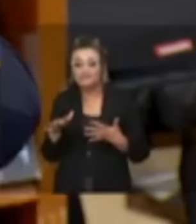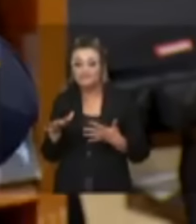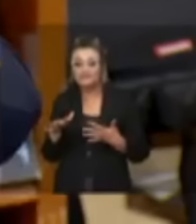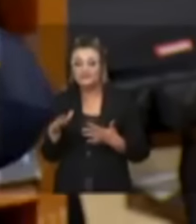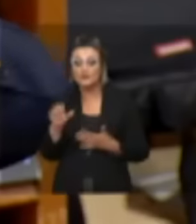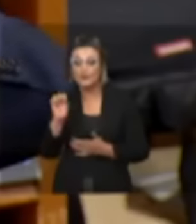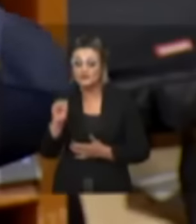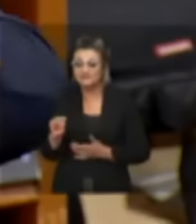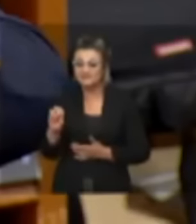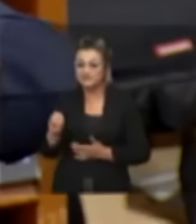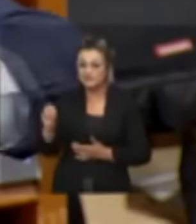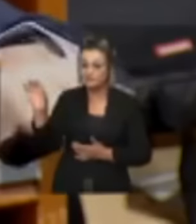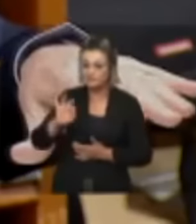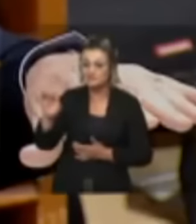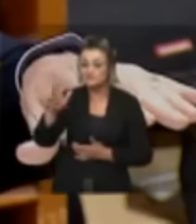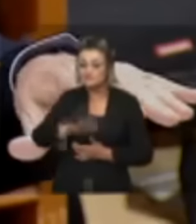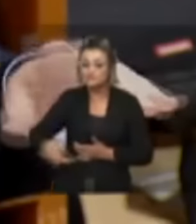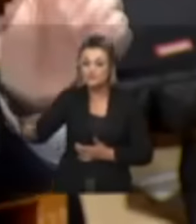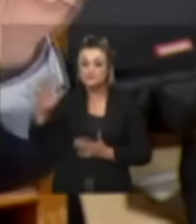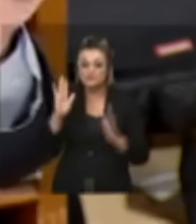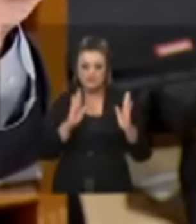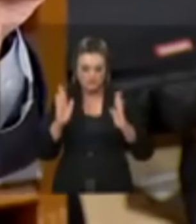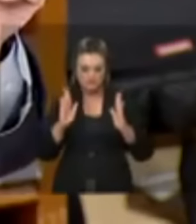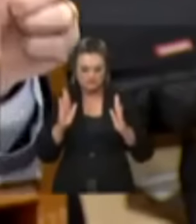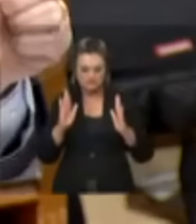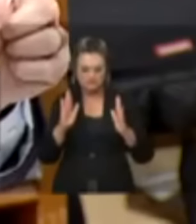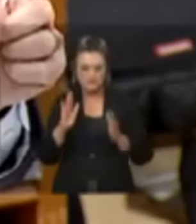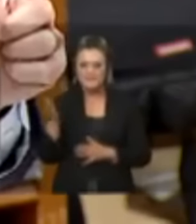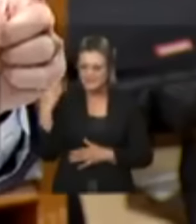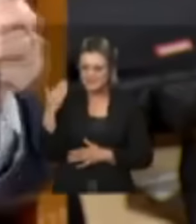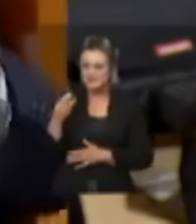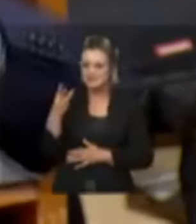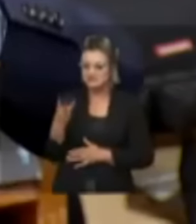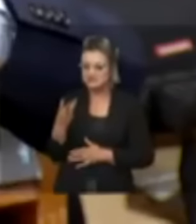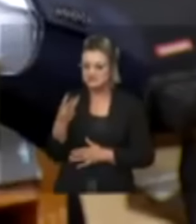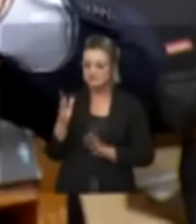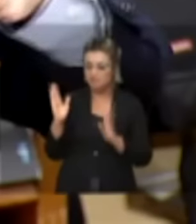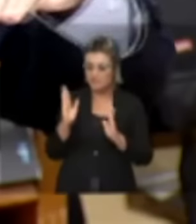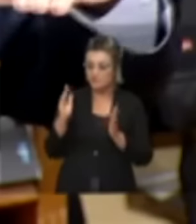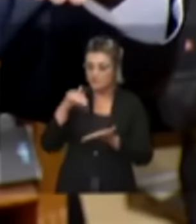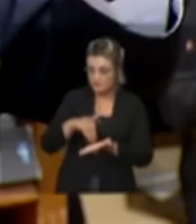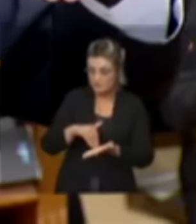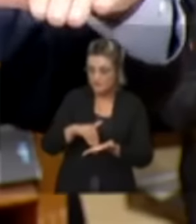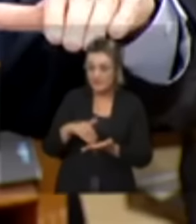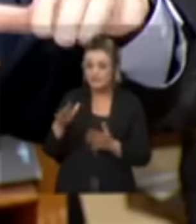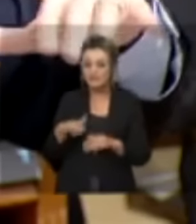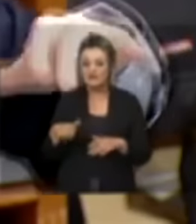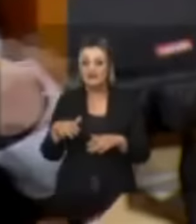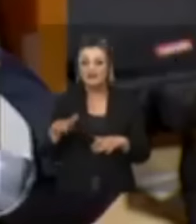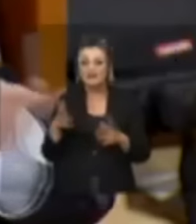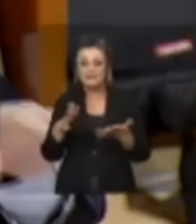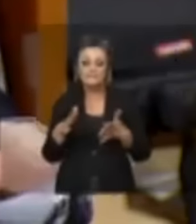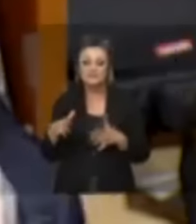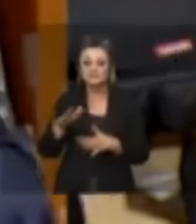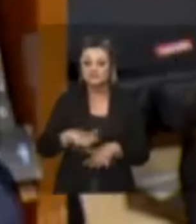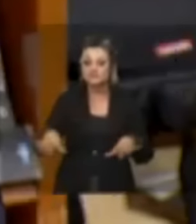de 80% de todo o período portanto deixou de ser apenas o período final e passou a ser a média de todo o